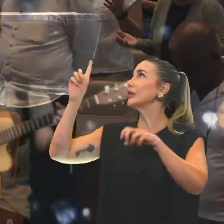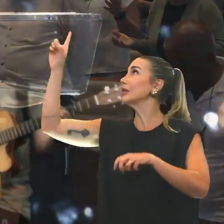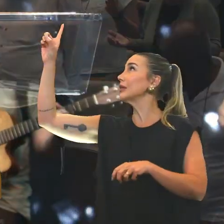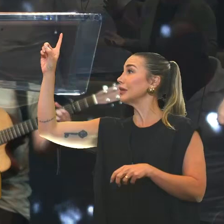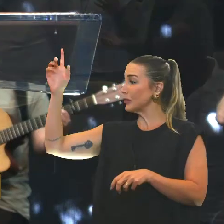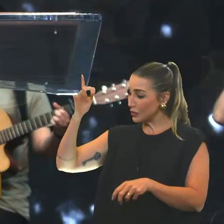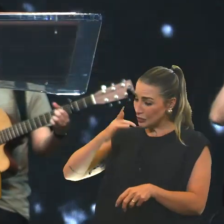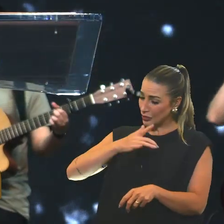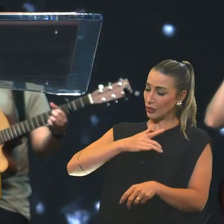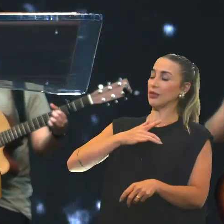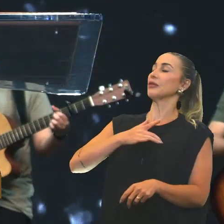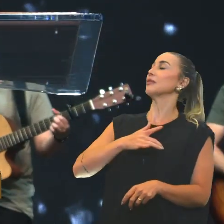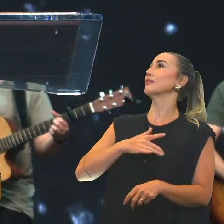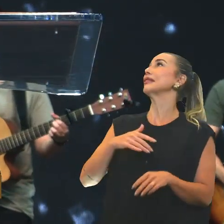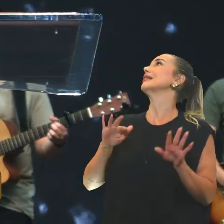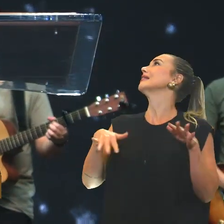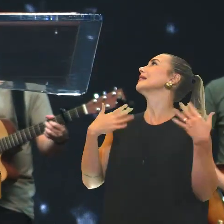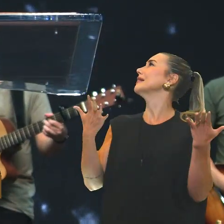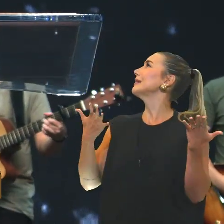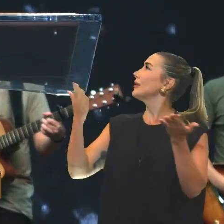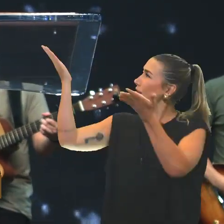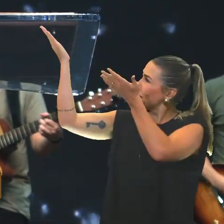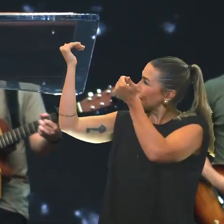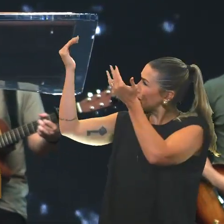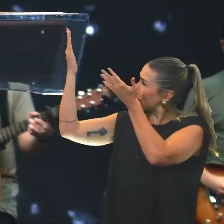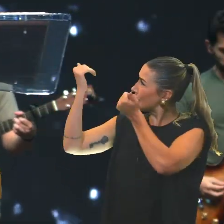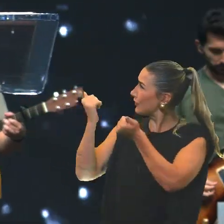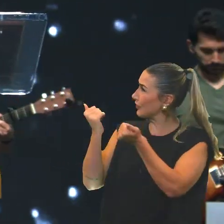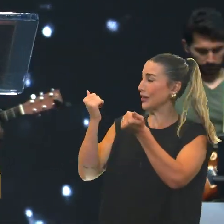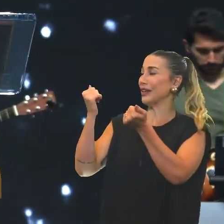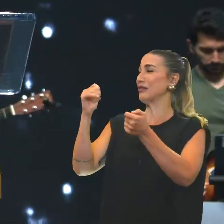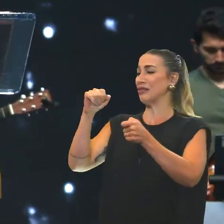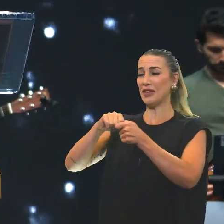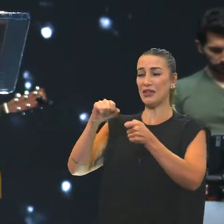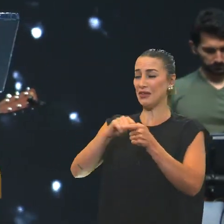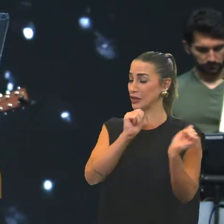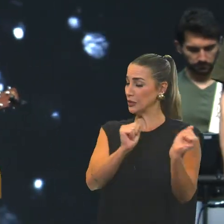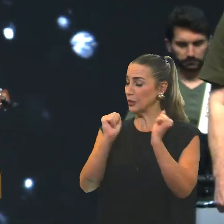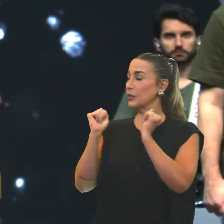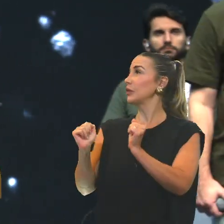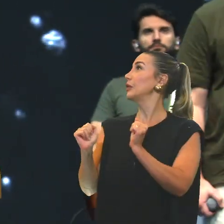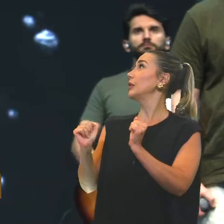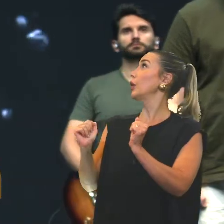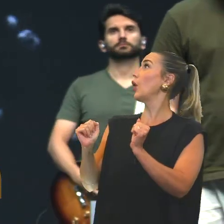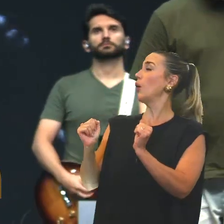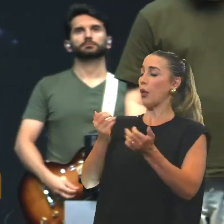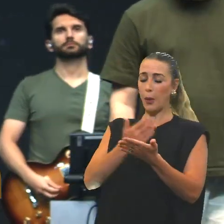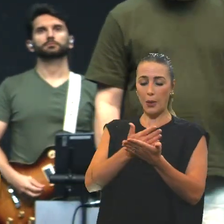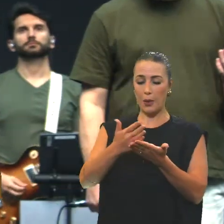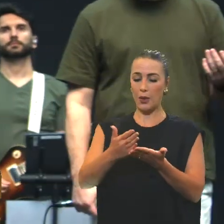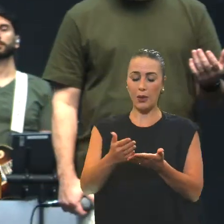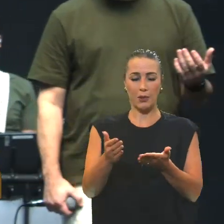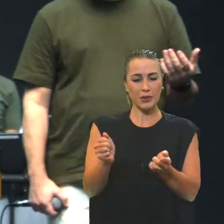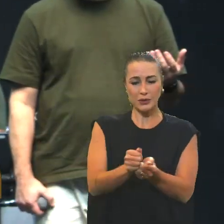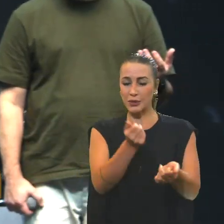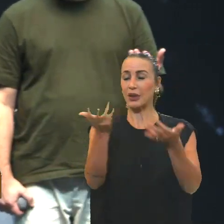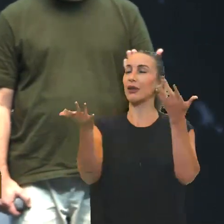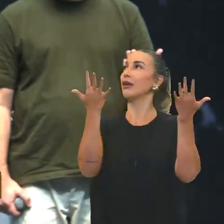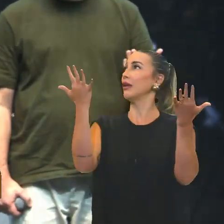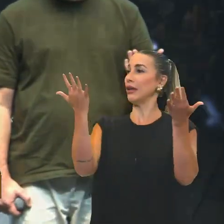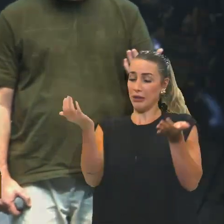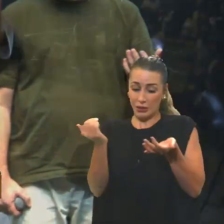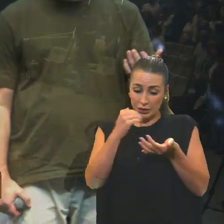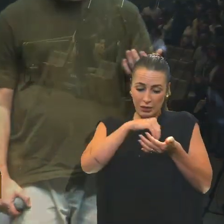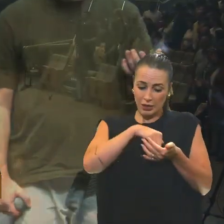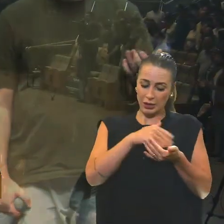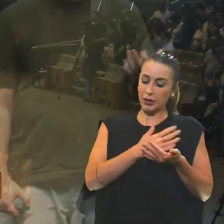Então vem e age com poder, mas começa o milagre dentro de nós. Começa na minha vida,